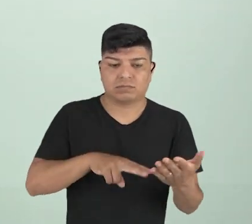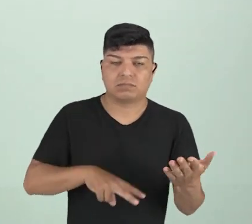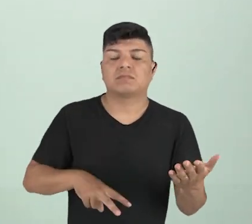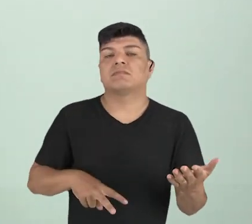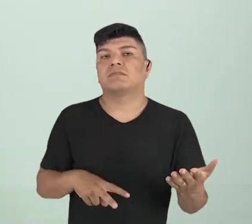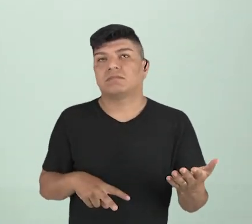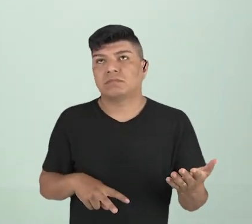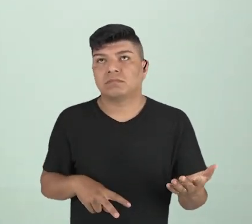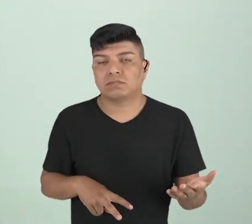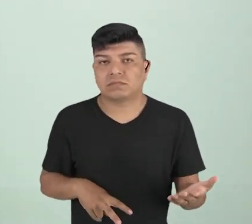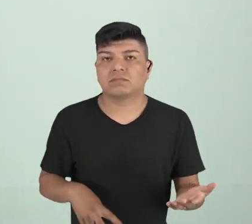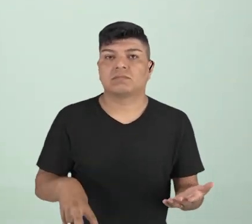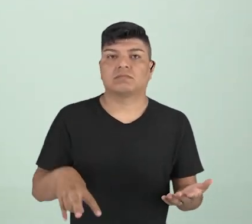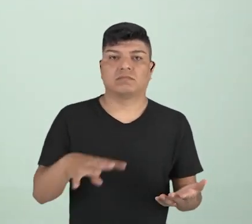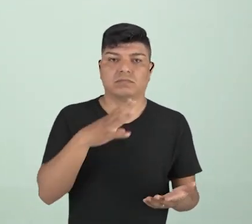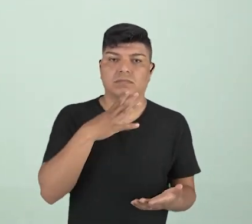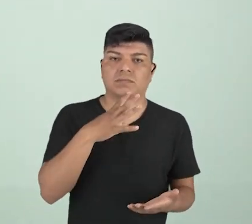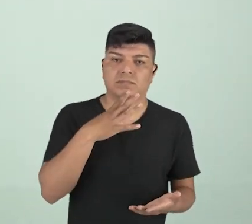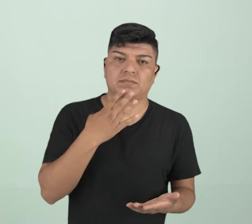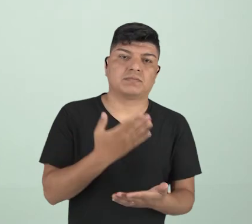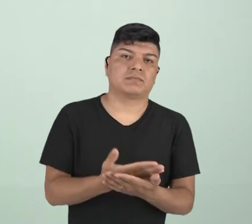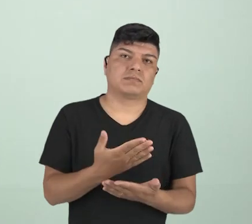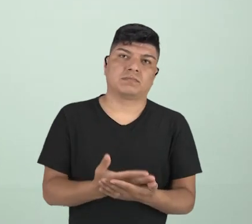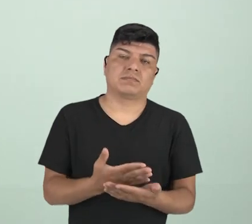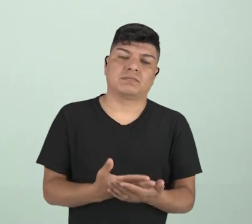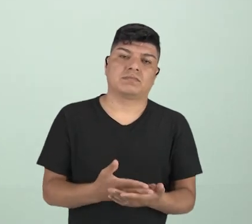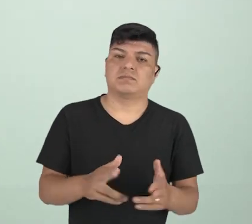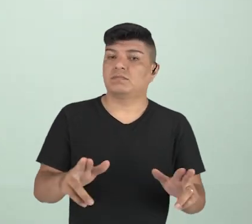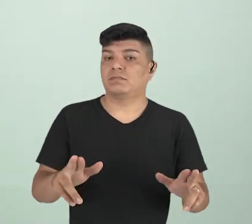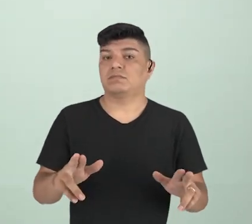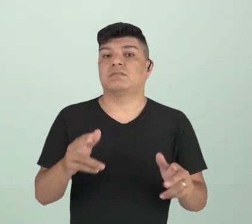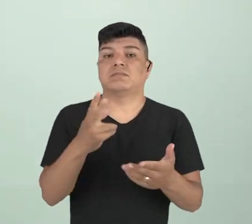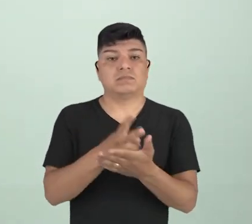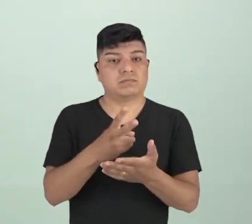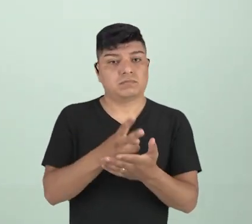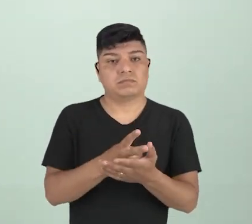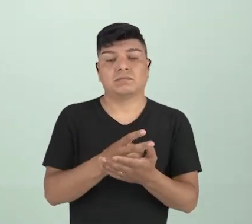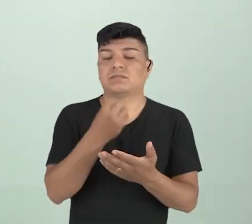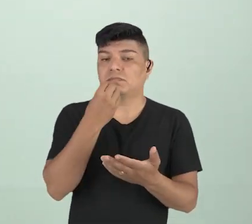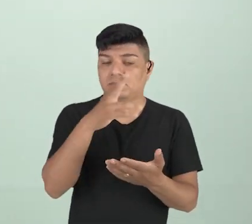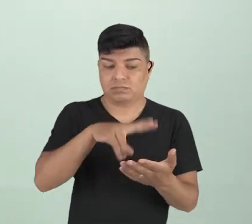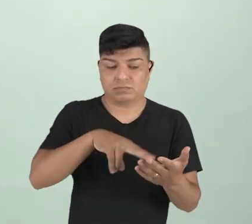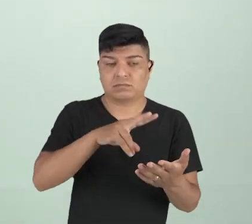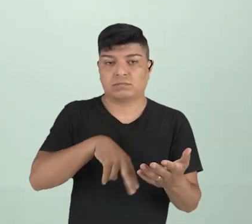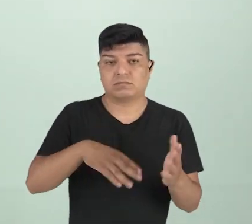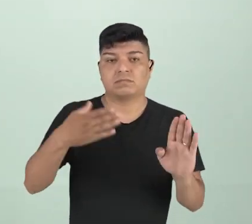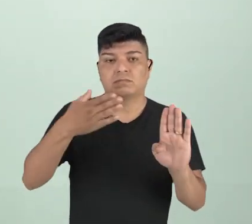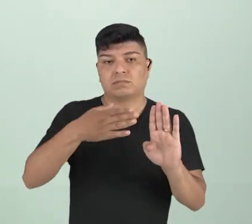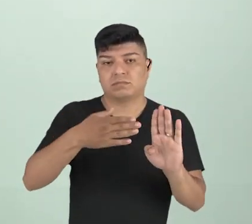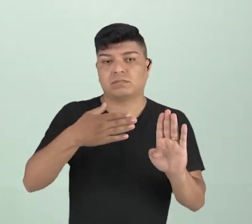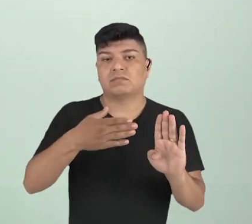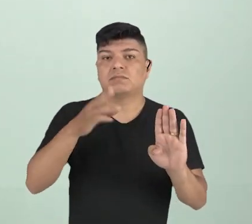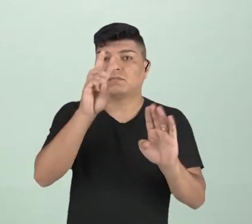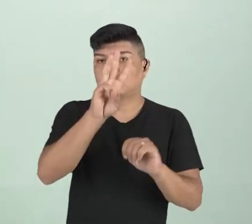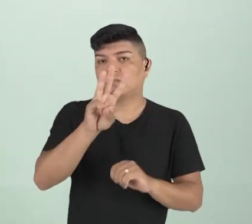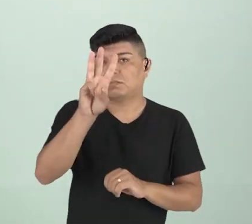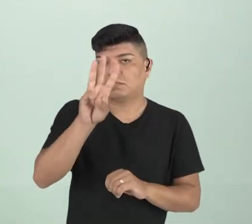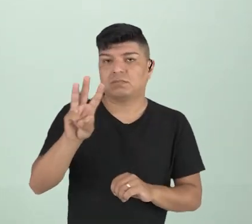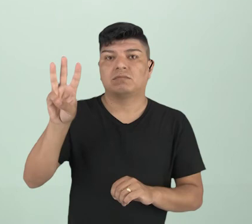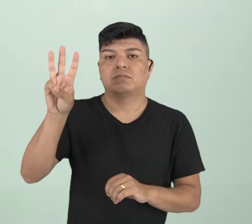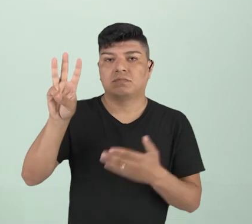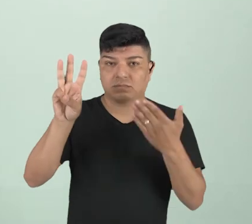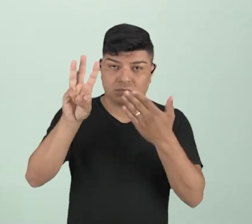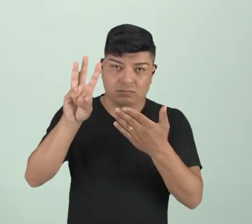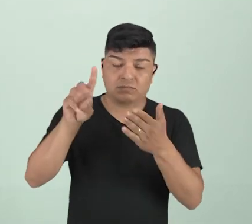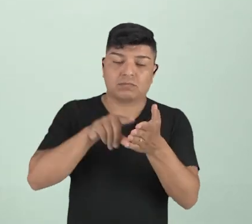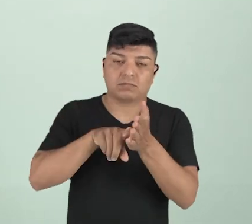galera. Conhecer e estudar nunca é demais. Façam boas leituras, acessem os sites que eu coloquei para vocês.